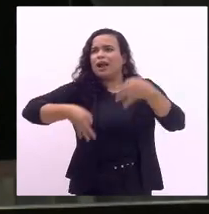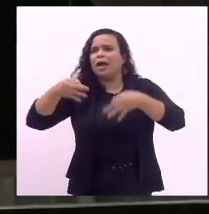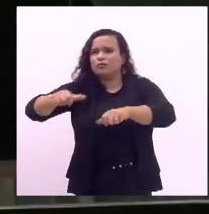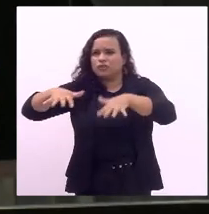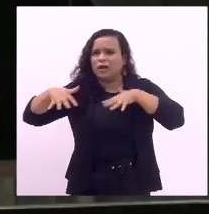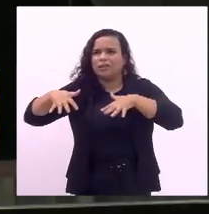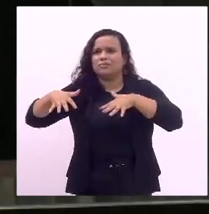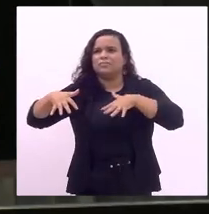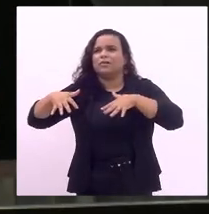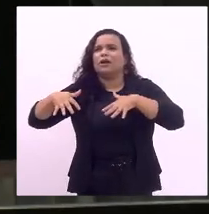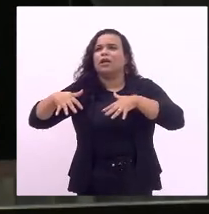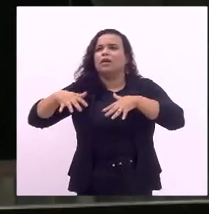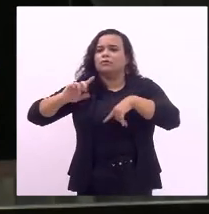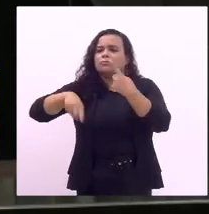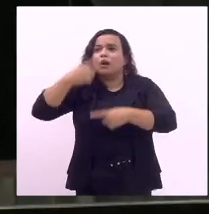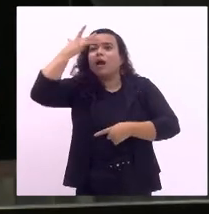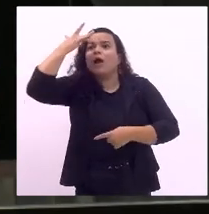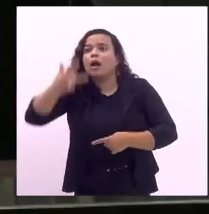solto.